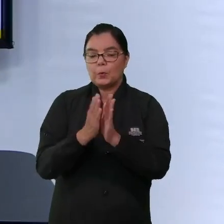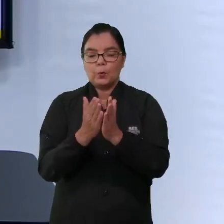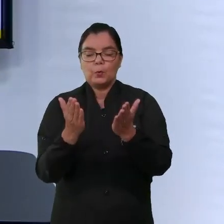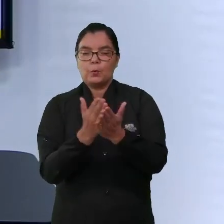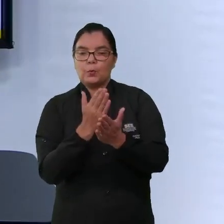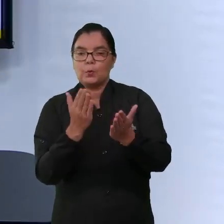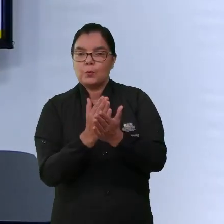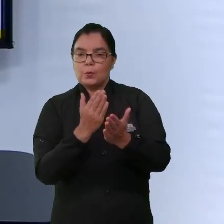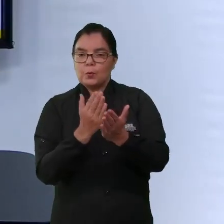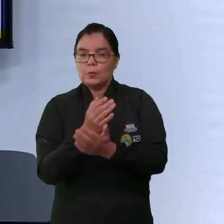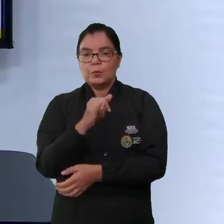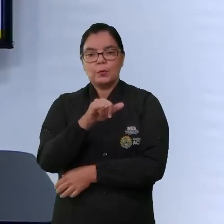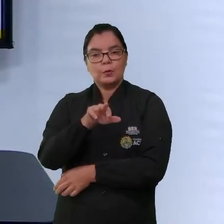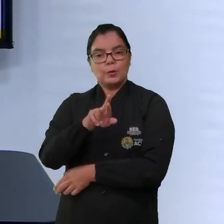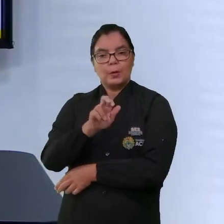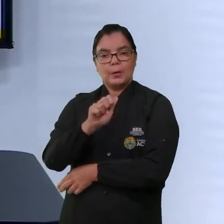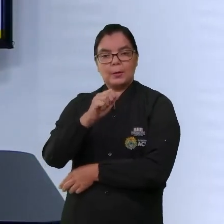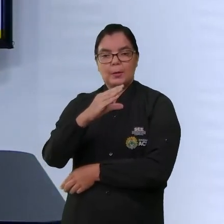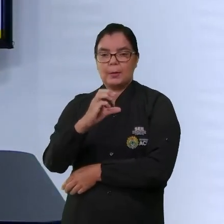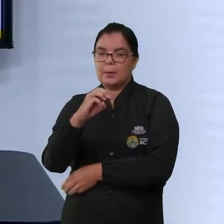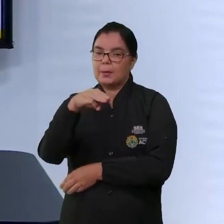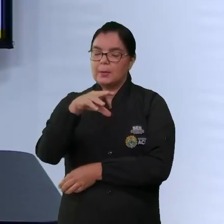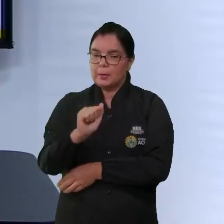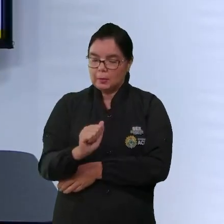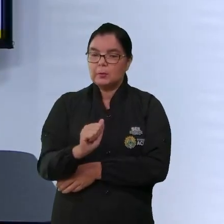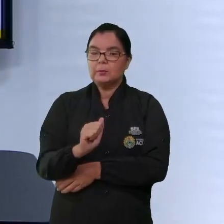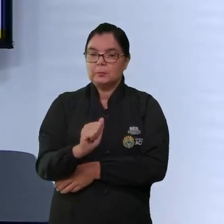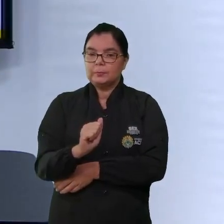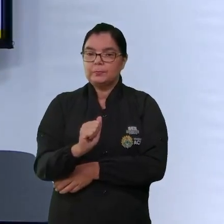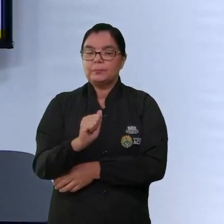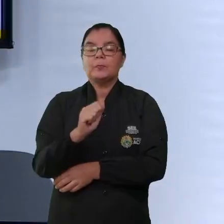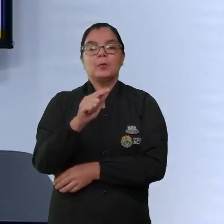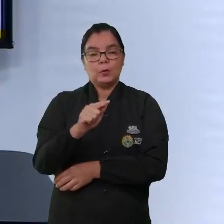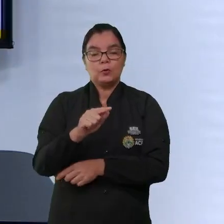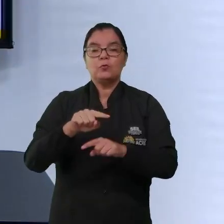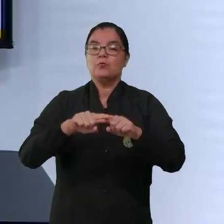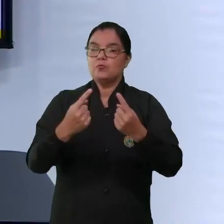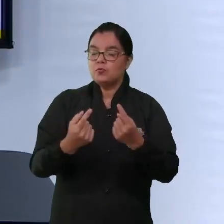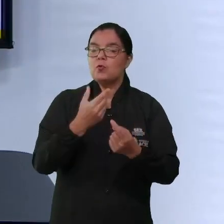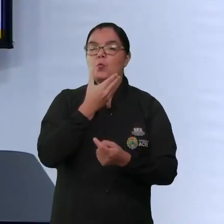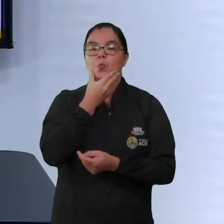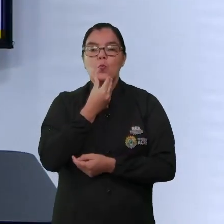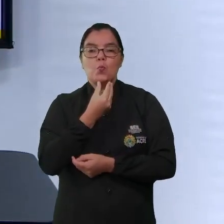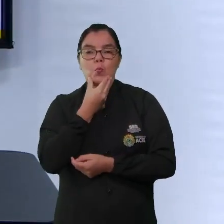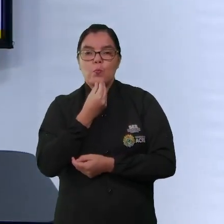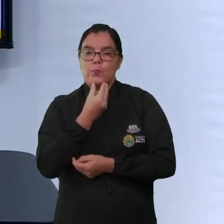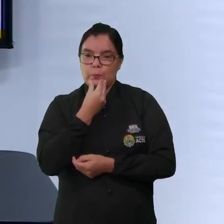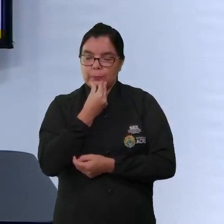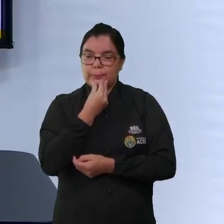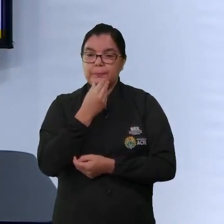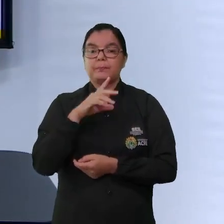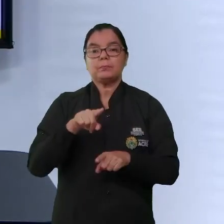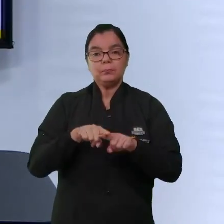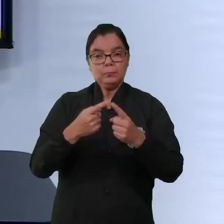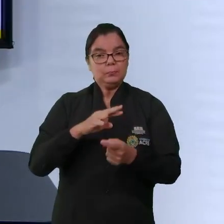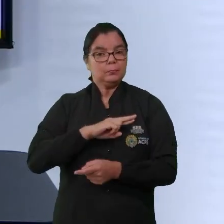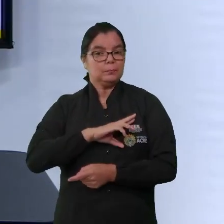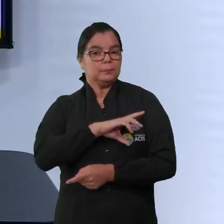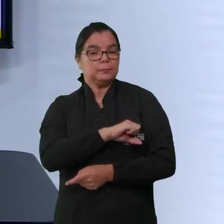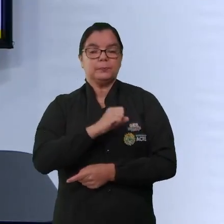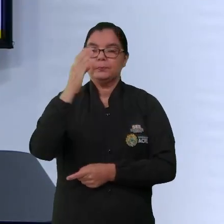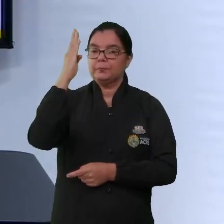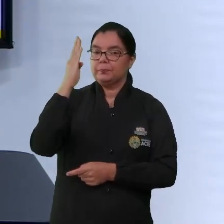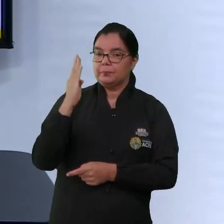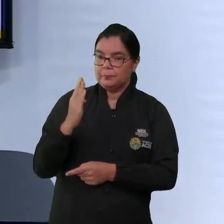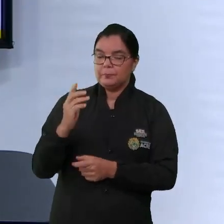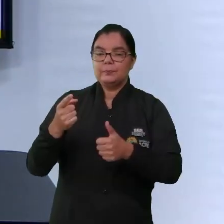uma forma diferente de abordagem do livro Iracema, de José de Alencar, que é uma obra do romantismo